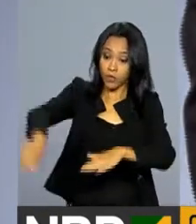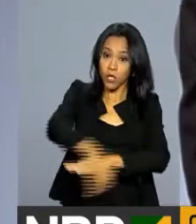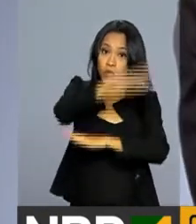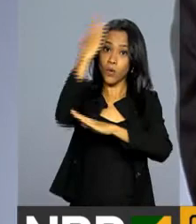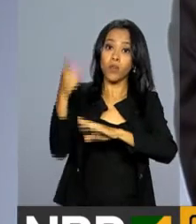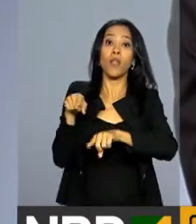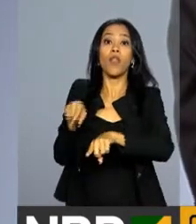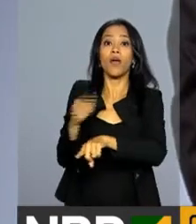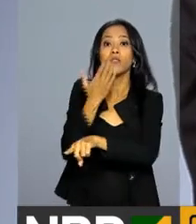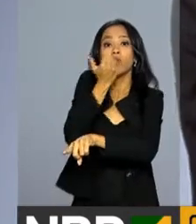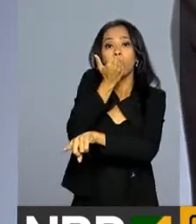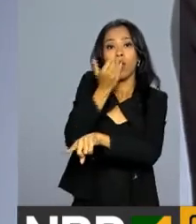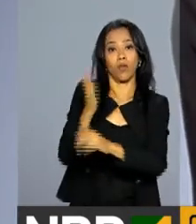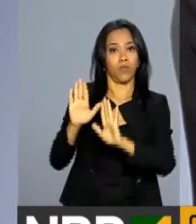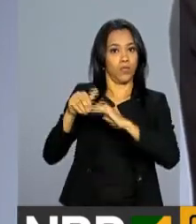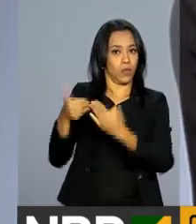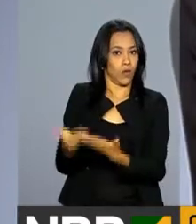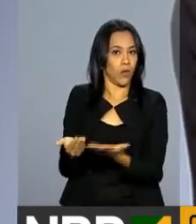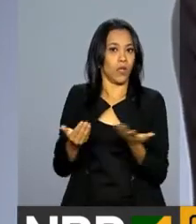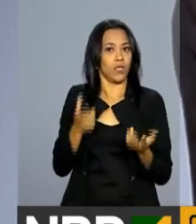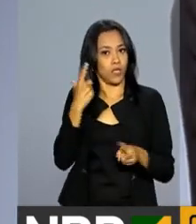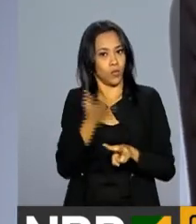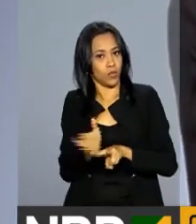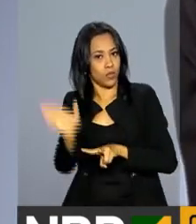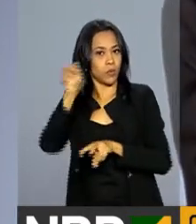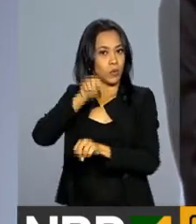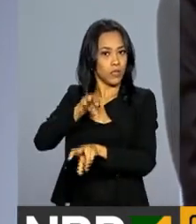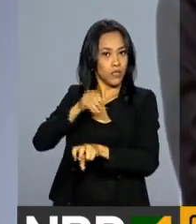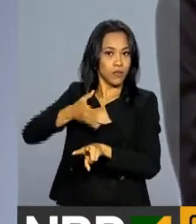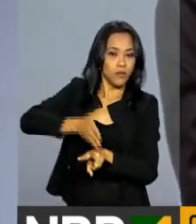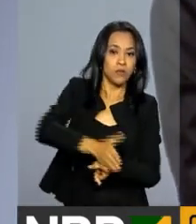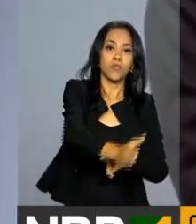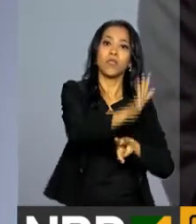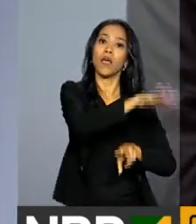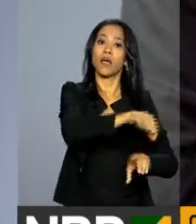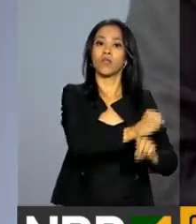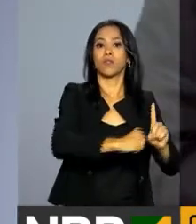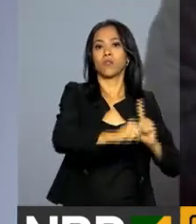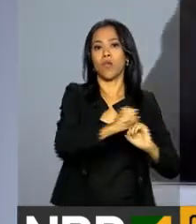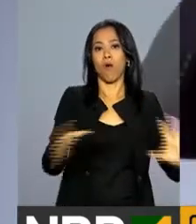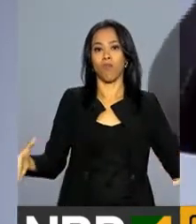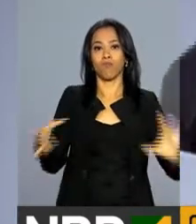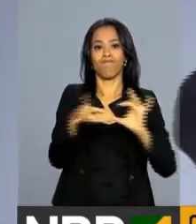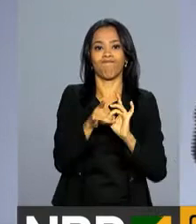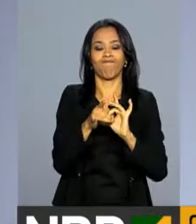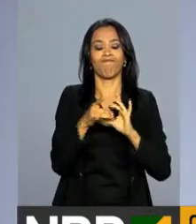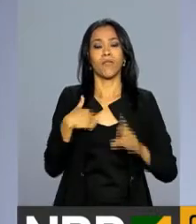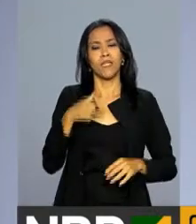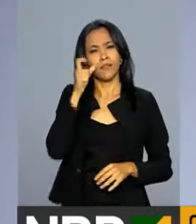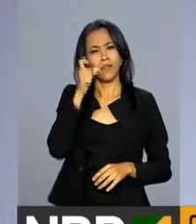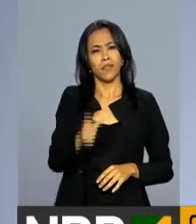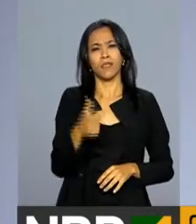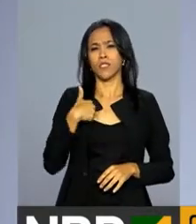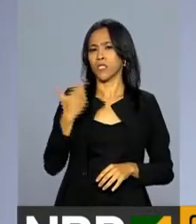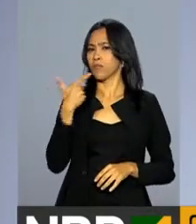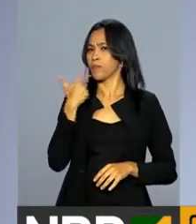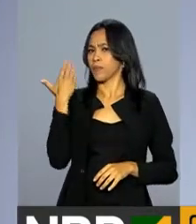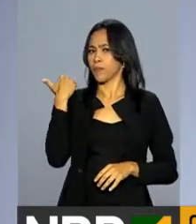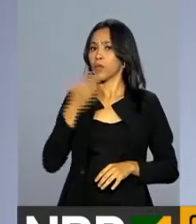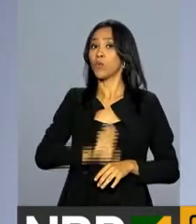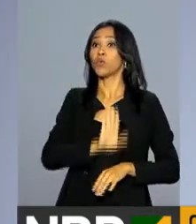na escola portanto em duas vertentes educacional ea vertente social interessante quando estive agora recentemente em davos